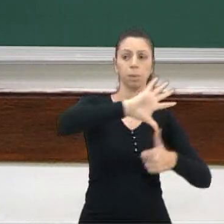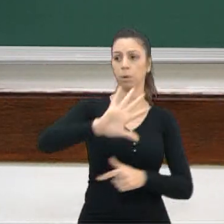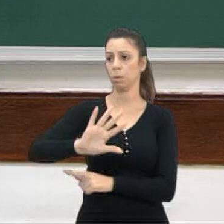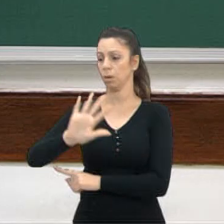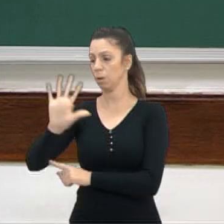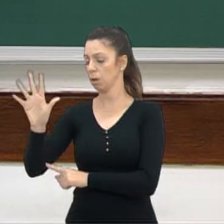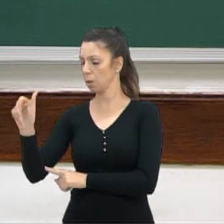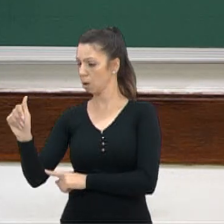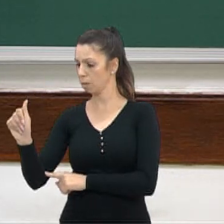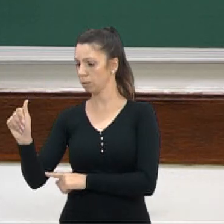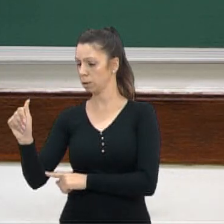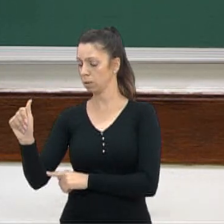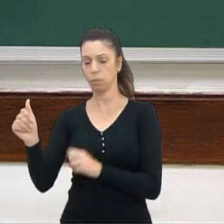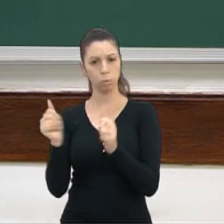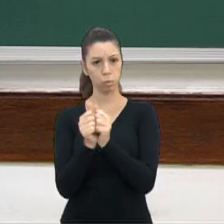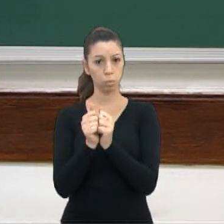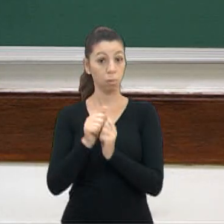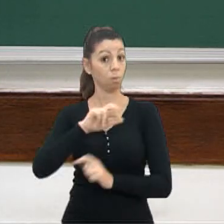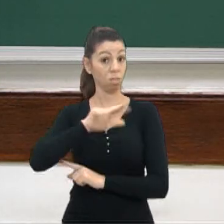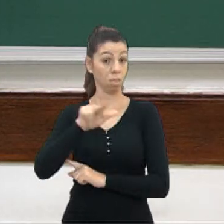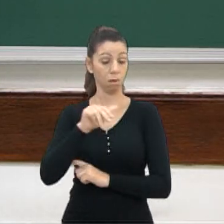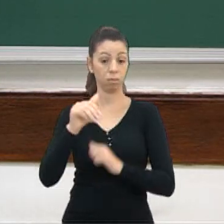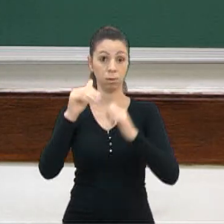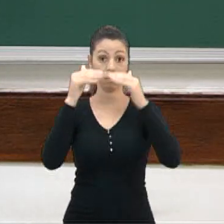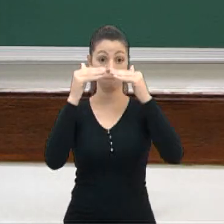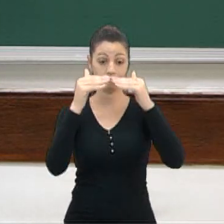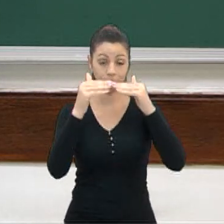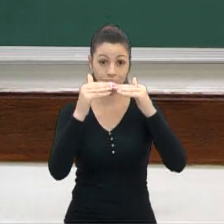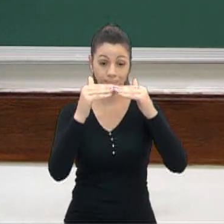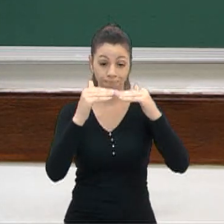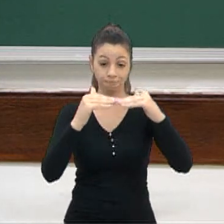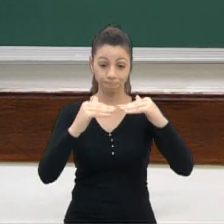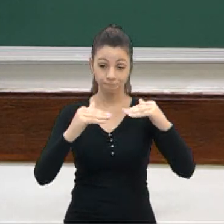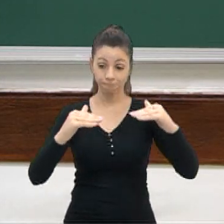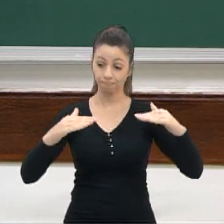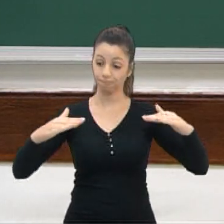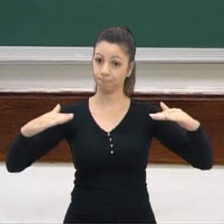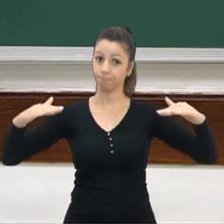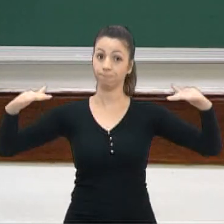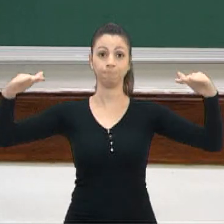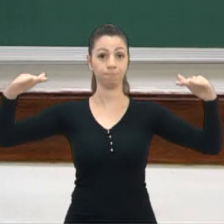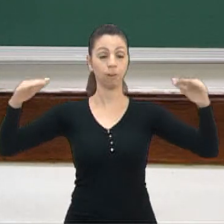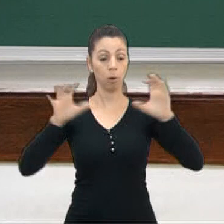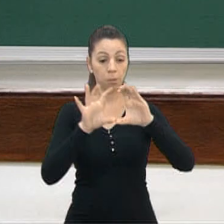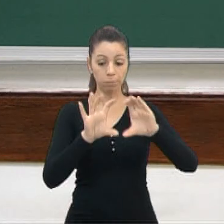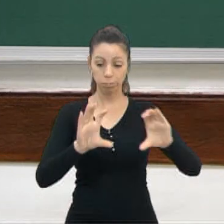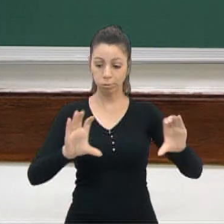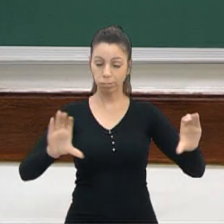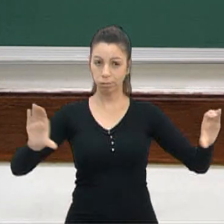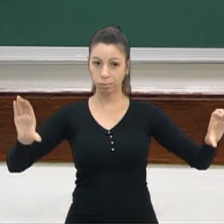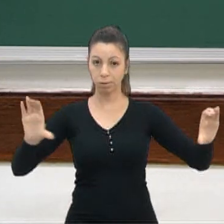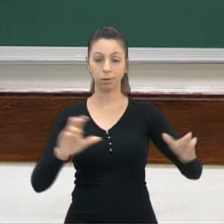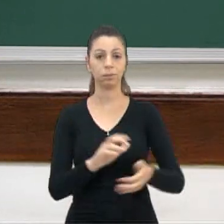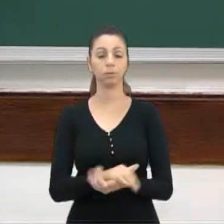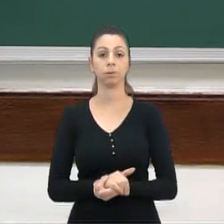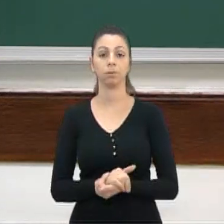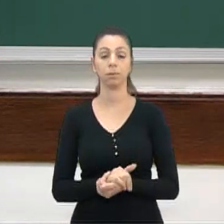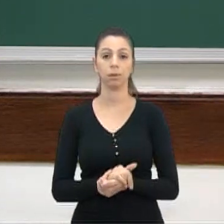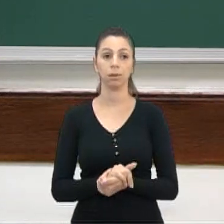Não, eles tiveram um movimento divergente, de separação e afastamento. Temos o